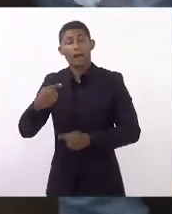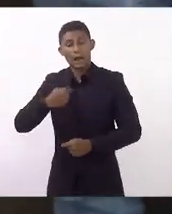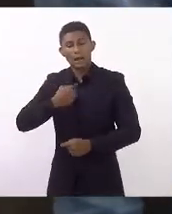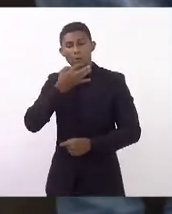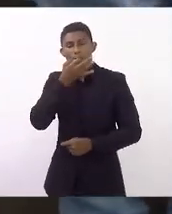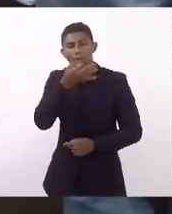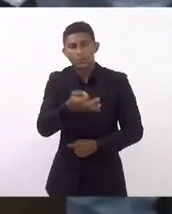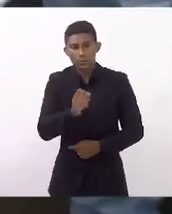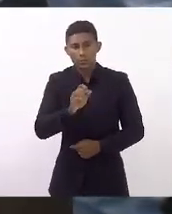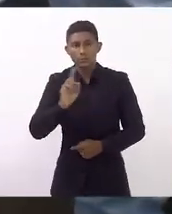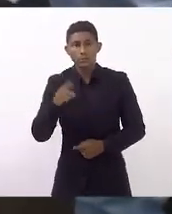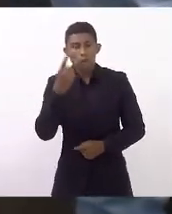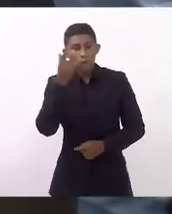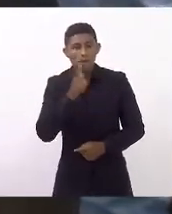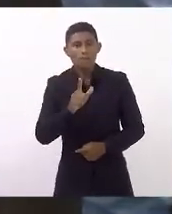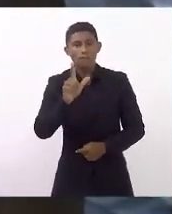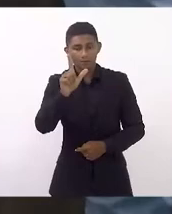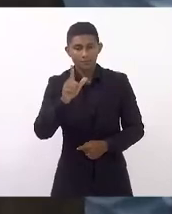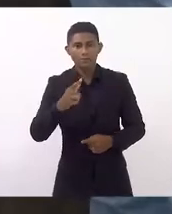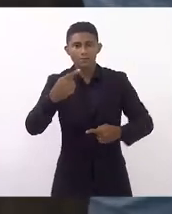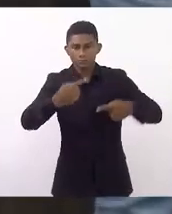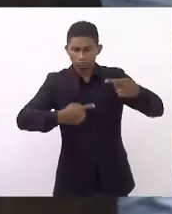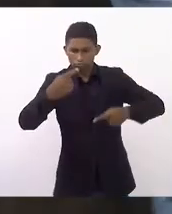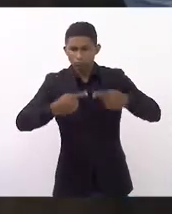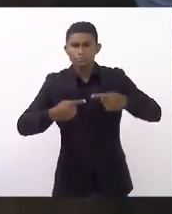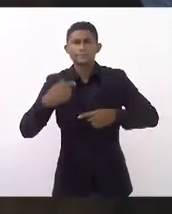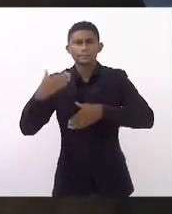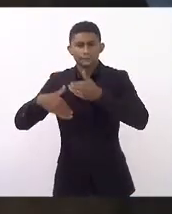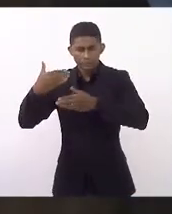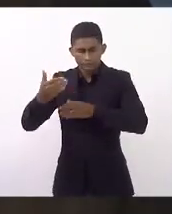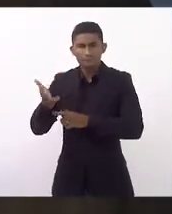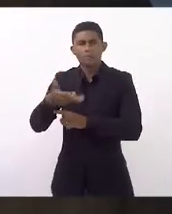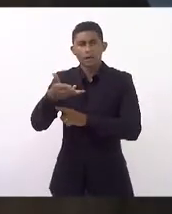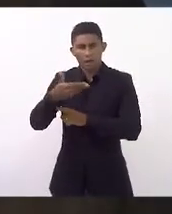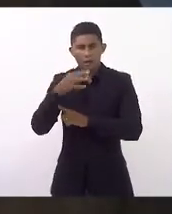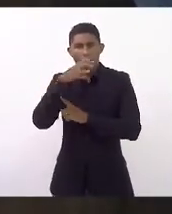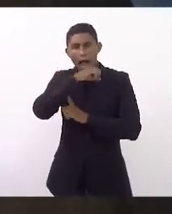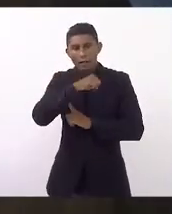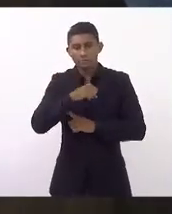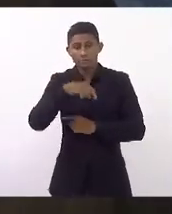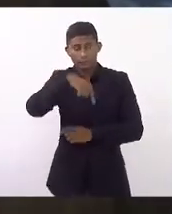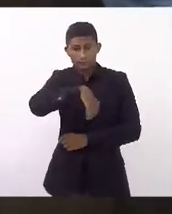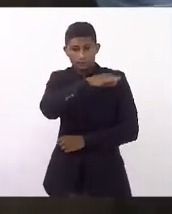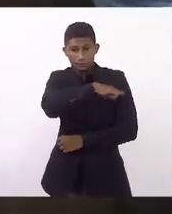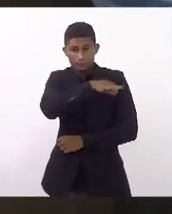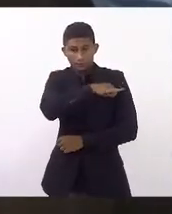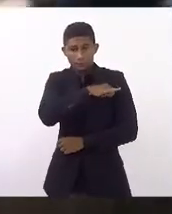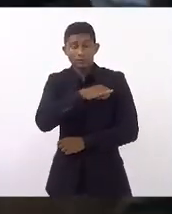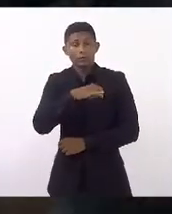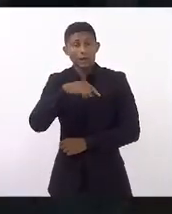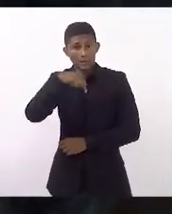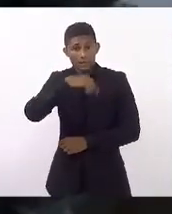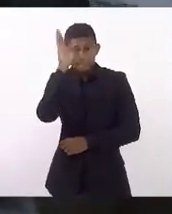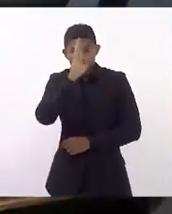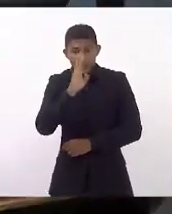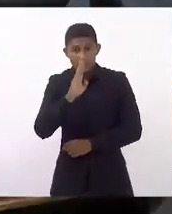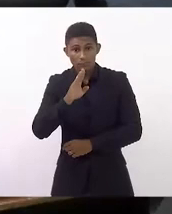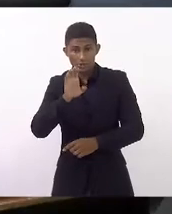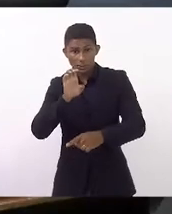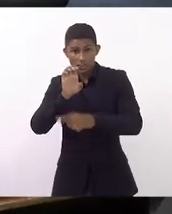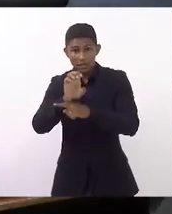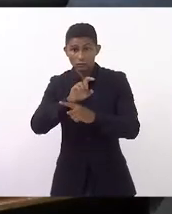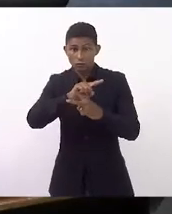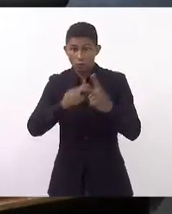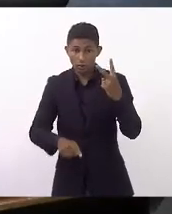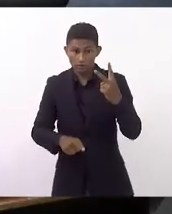gente avançar, sim, nessa discussão com uma maior severidade. O Rio de Janeiro é um dos dois únicos estados do Brasil que ainda se encontra